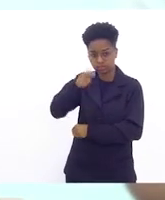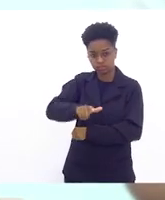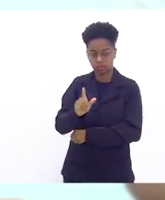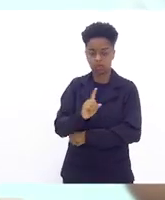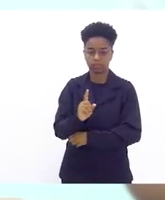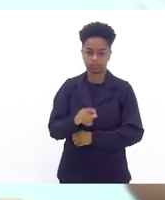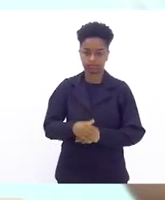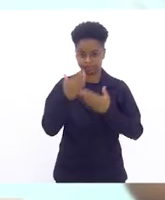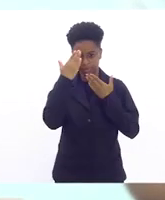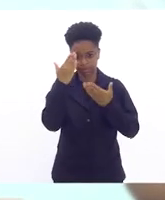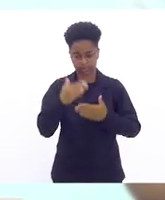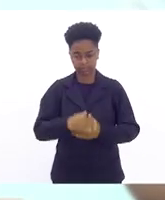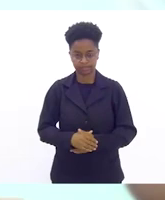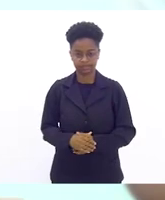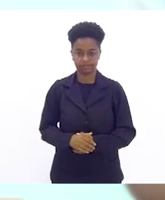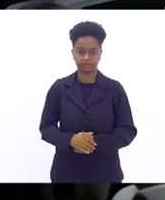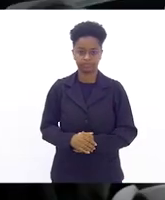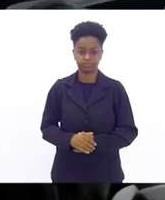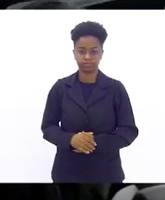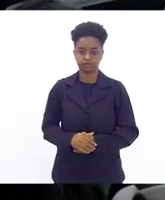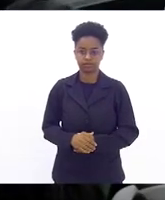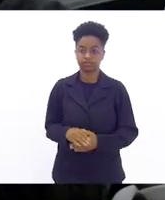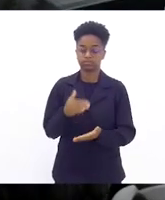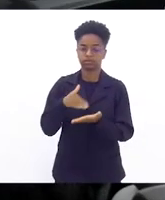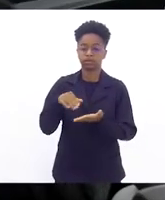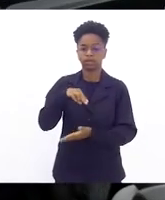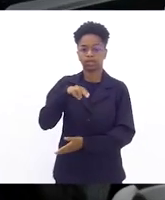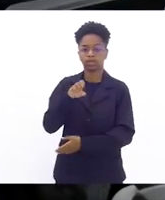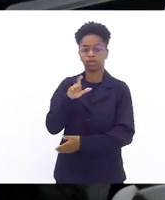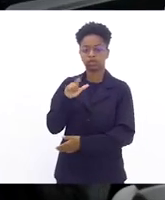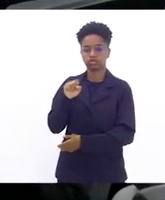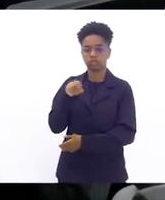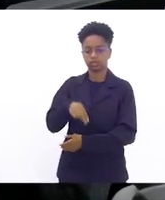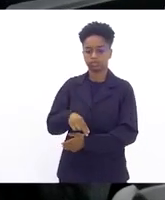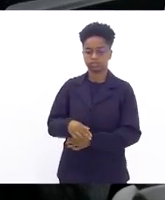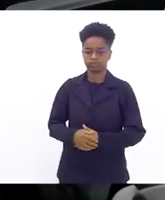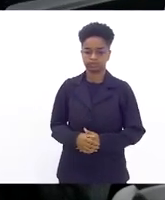presidente secretário Nelson